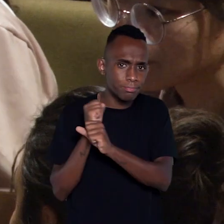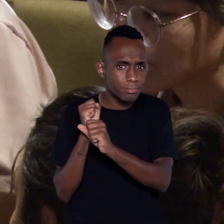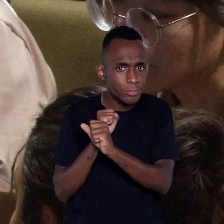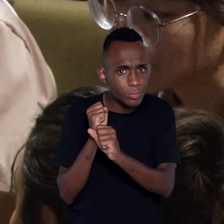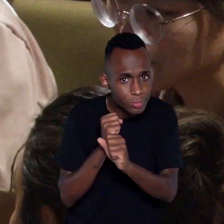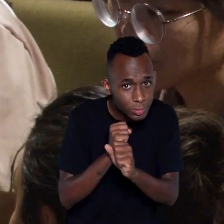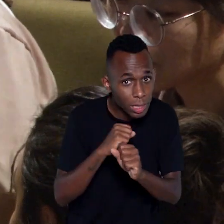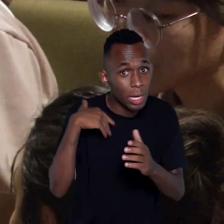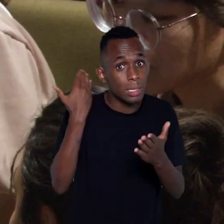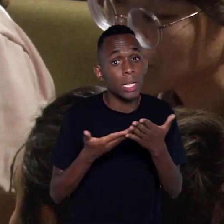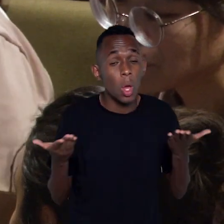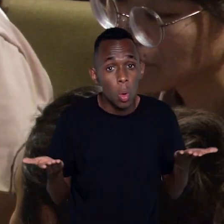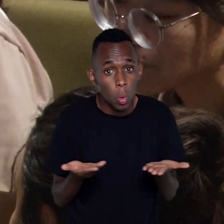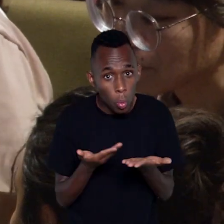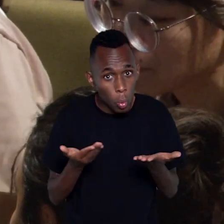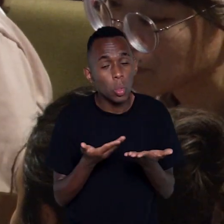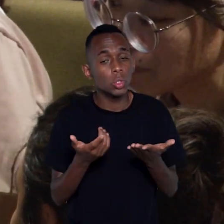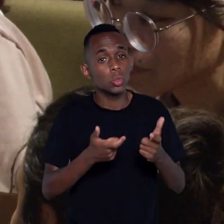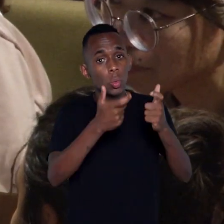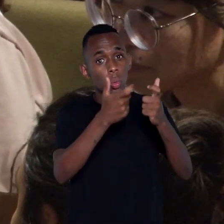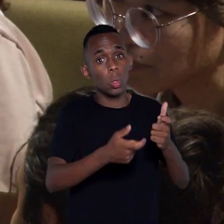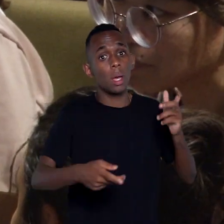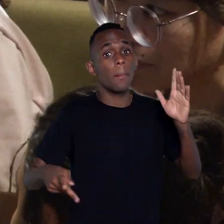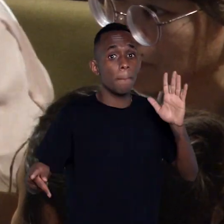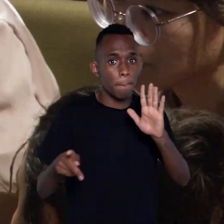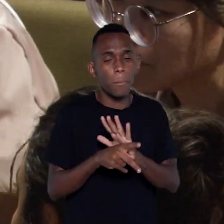até hoje continua